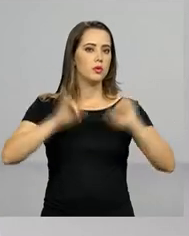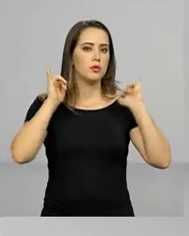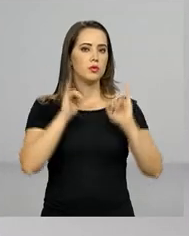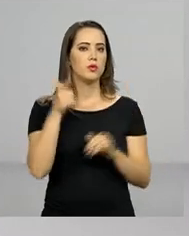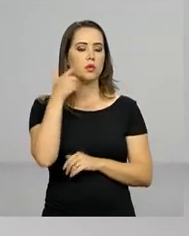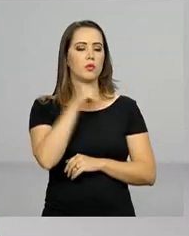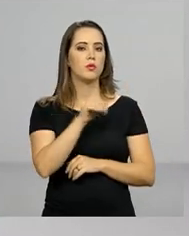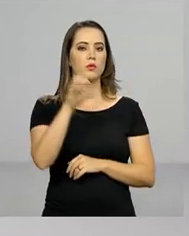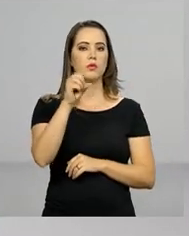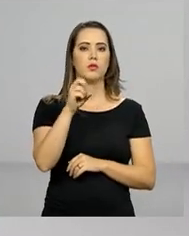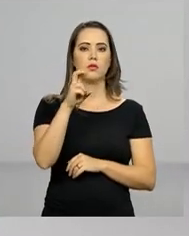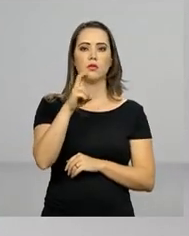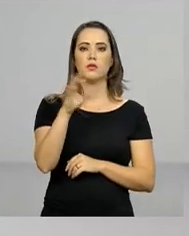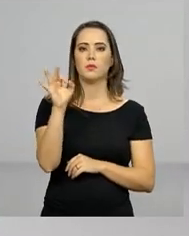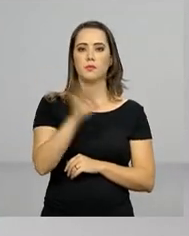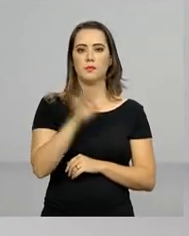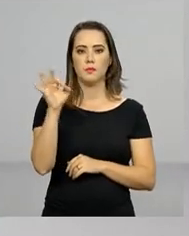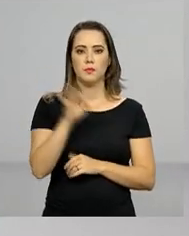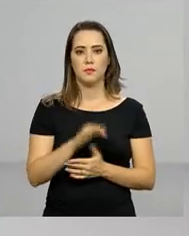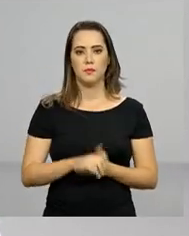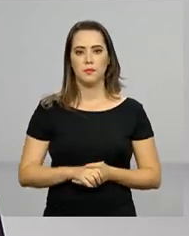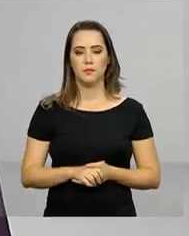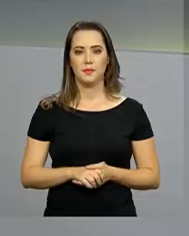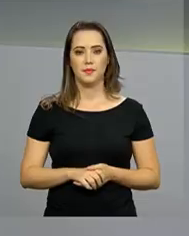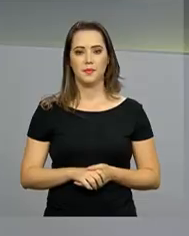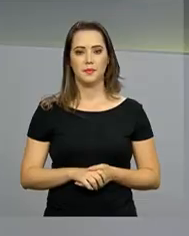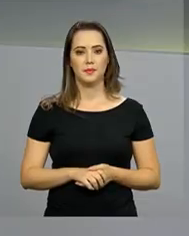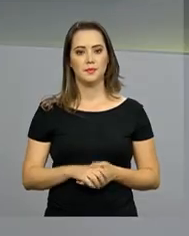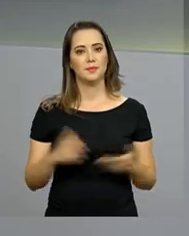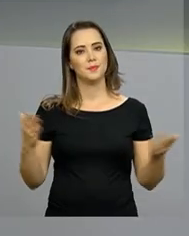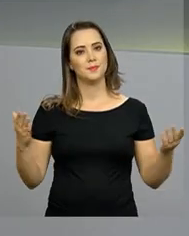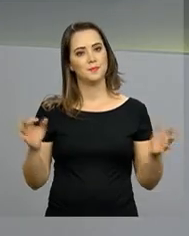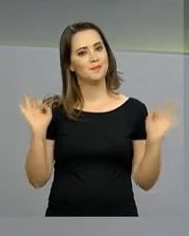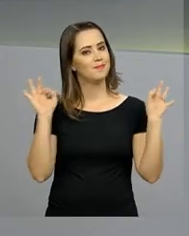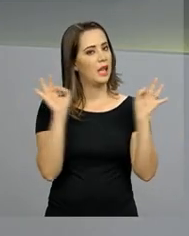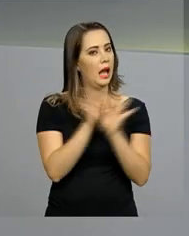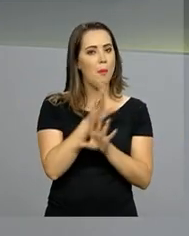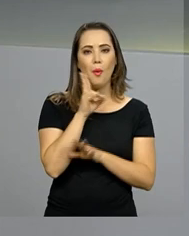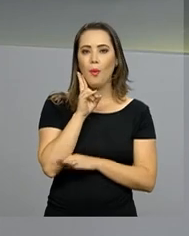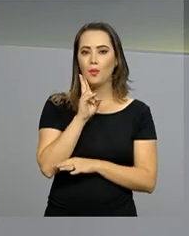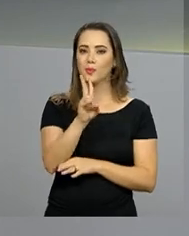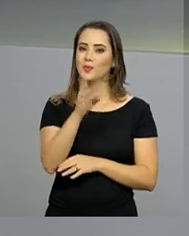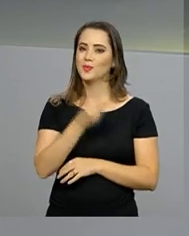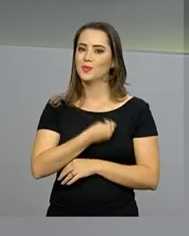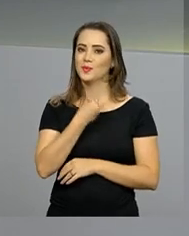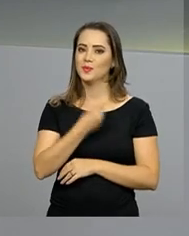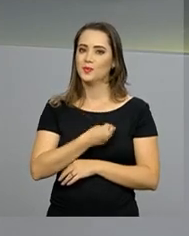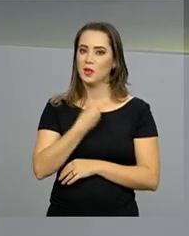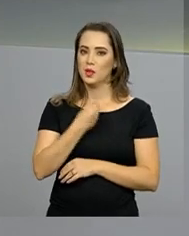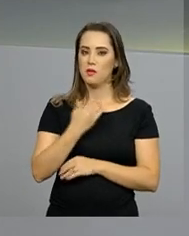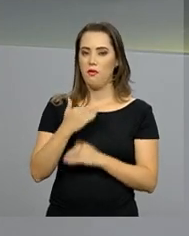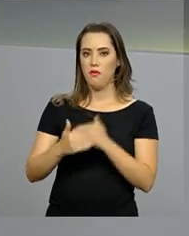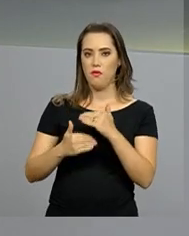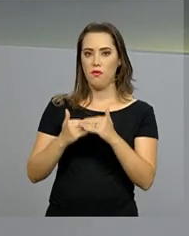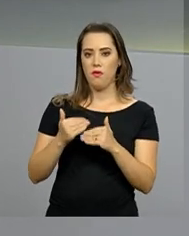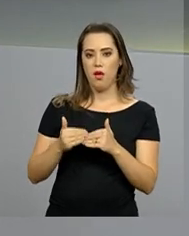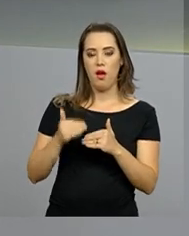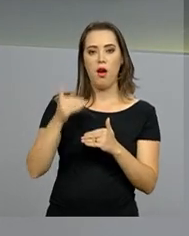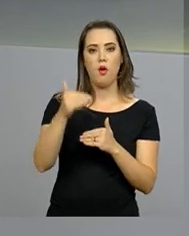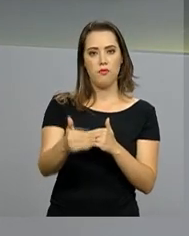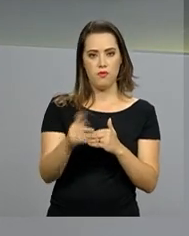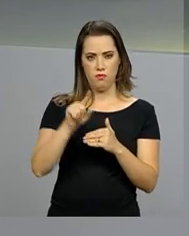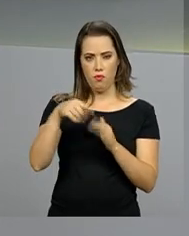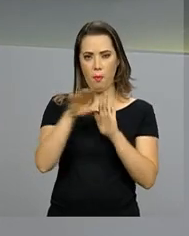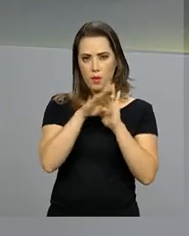é alcançar 95% nós ficamos por aqui você acompanha logo a seguir o programa conexão